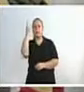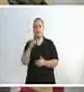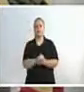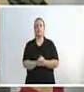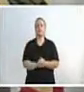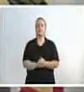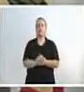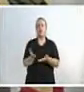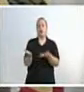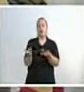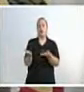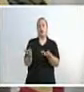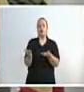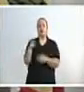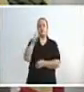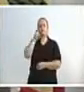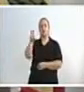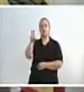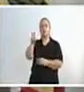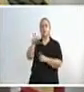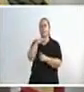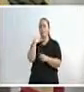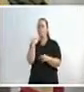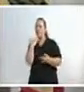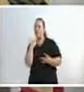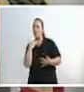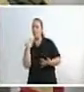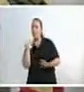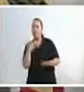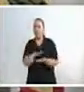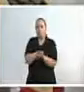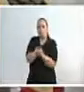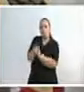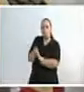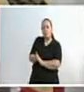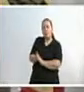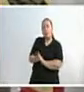foram brutalmente assassinados, né, desovados em